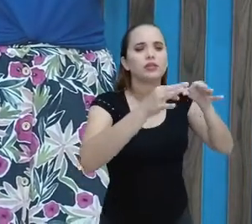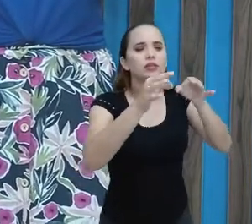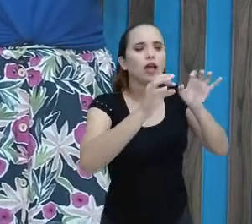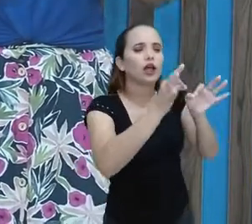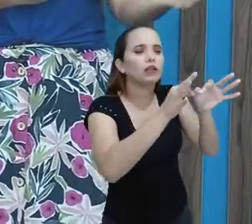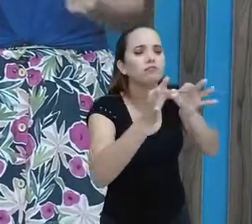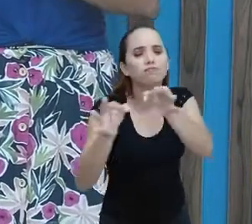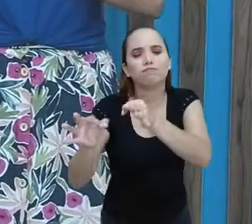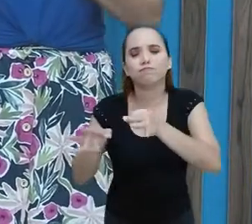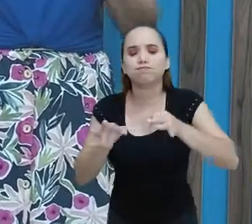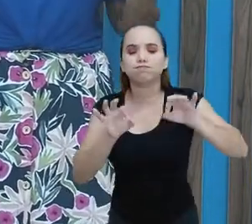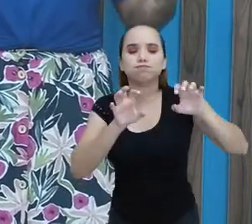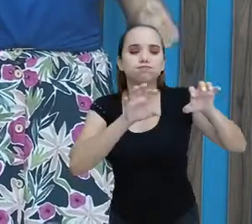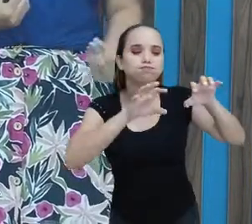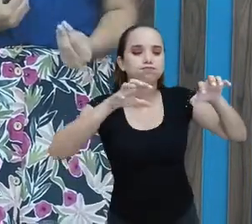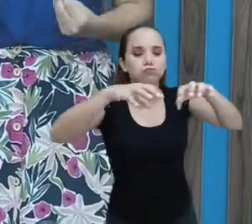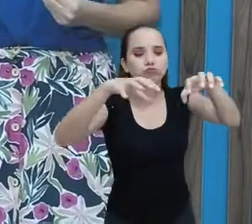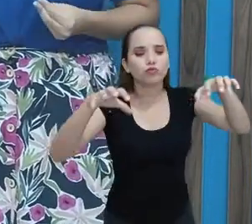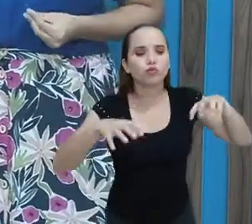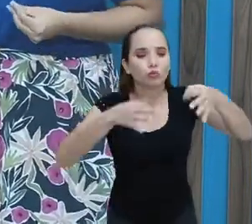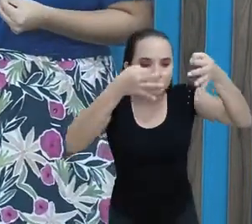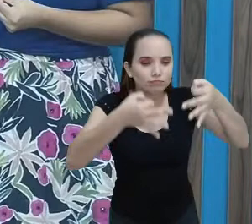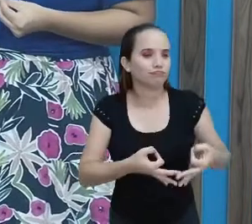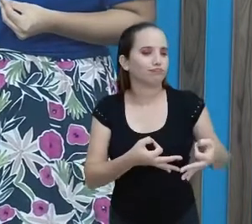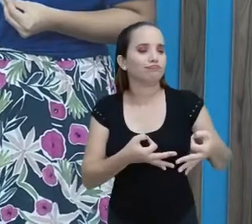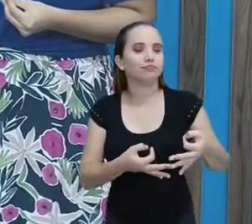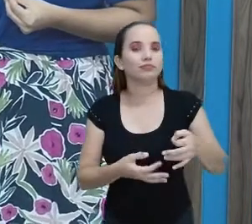vai usando esses verbos de ligação,